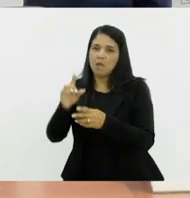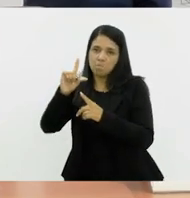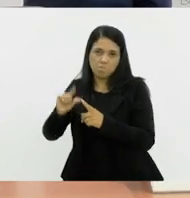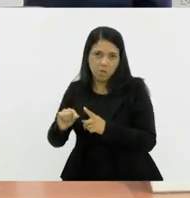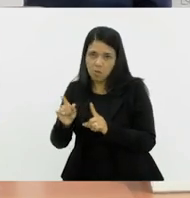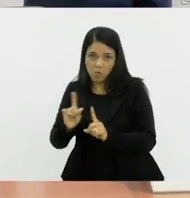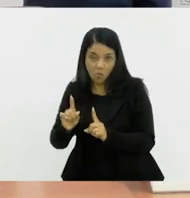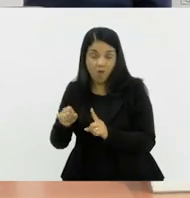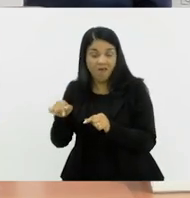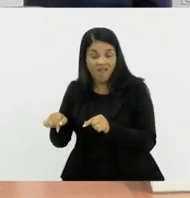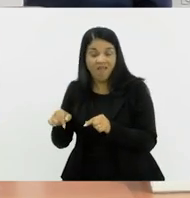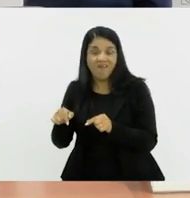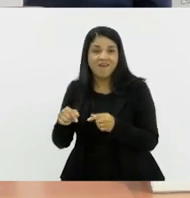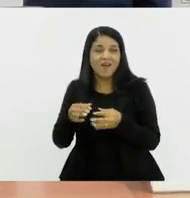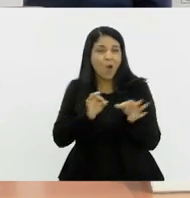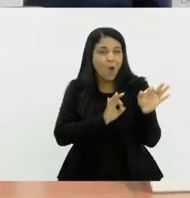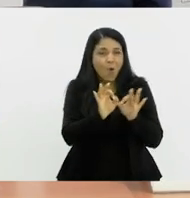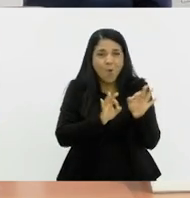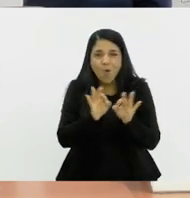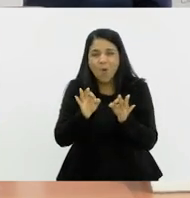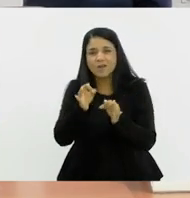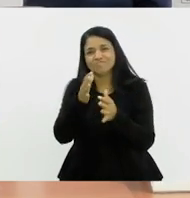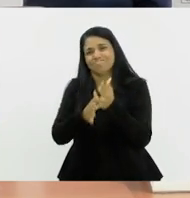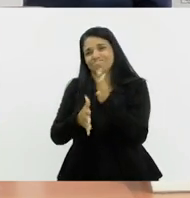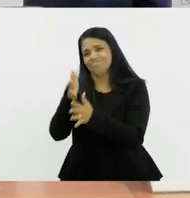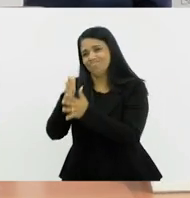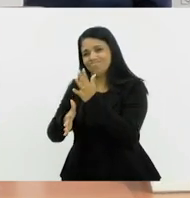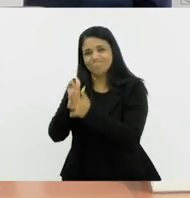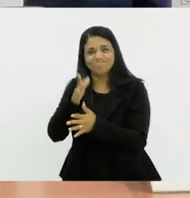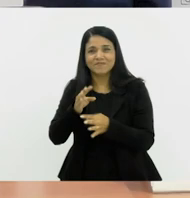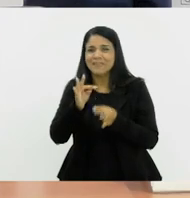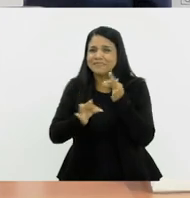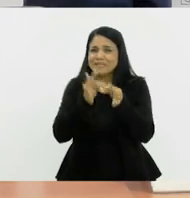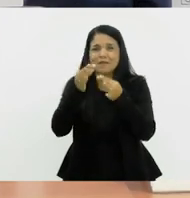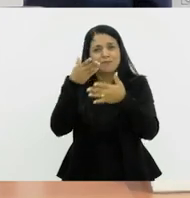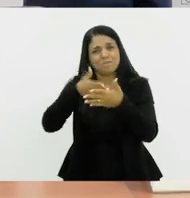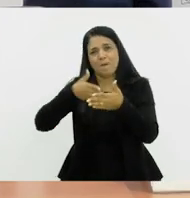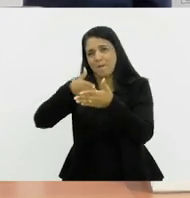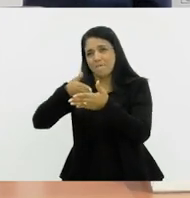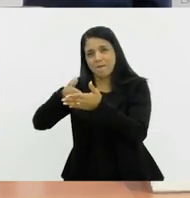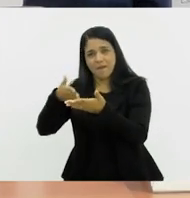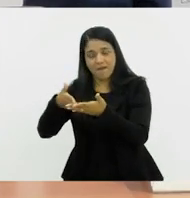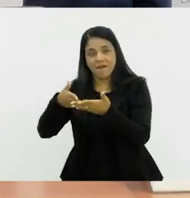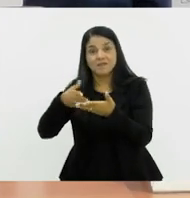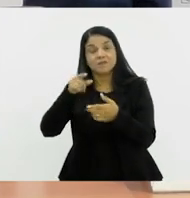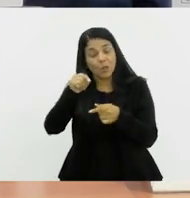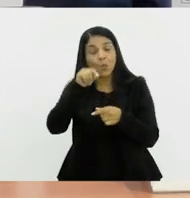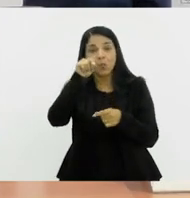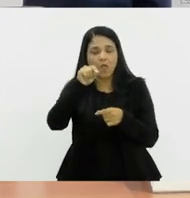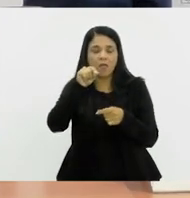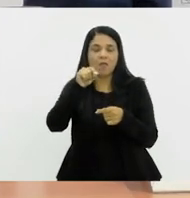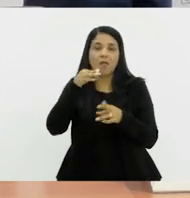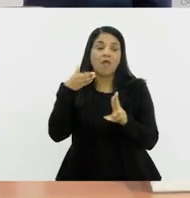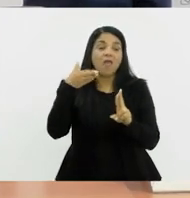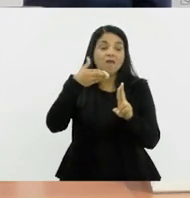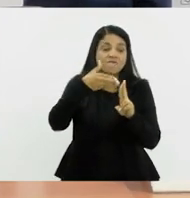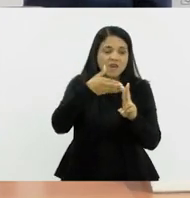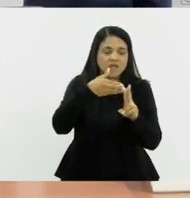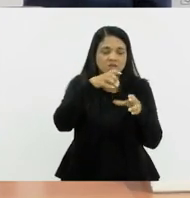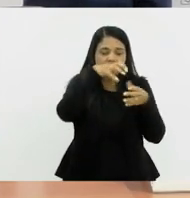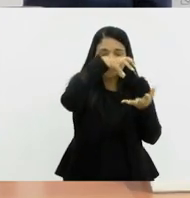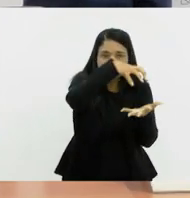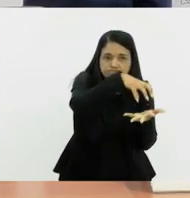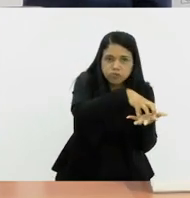porque a forma de organização impede qualquer tipo de tratamento. Por isso que o serviço tinha que estar na unidade, que é a referência para